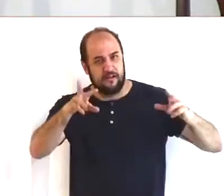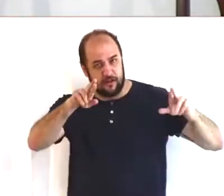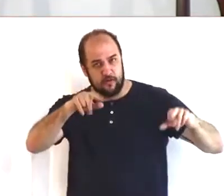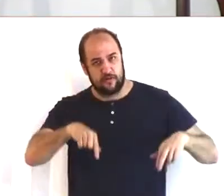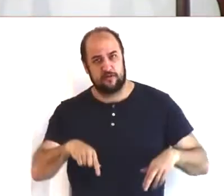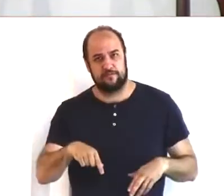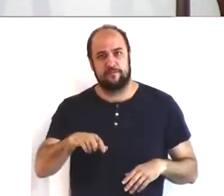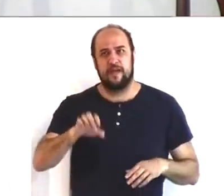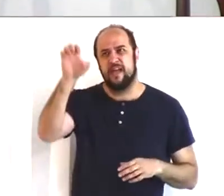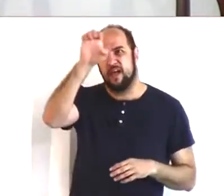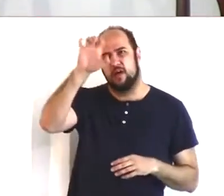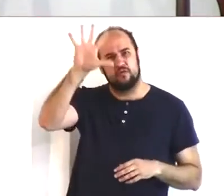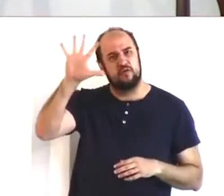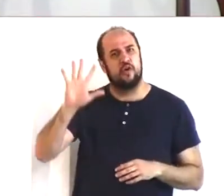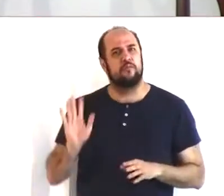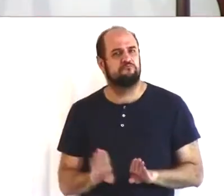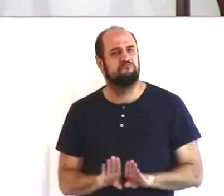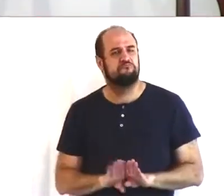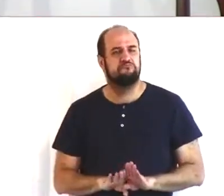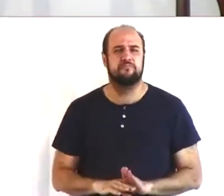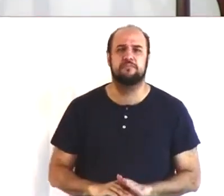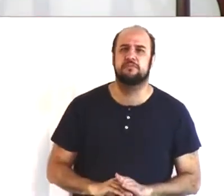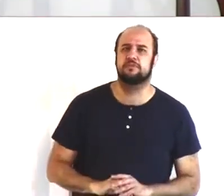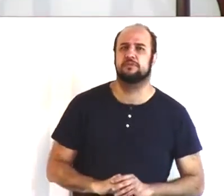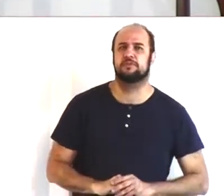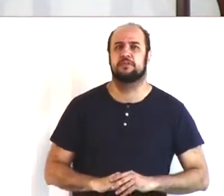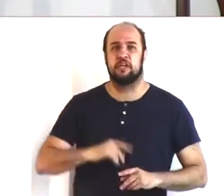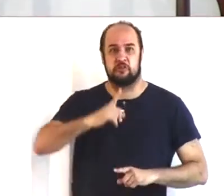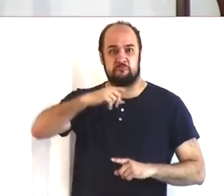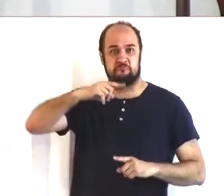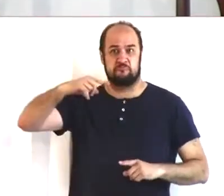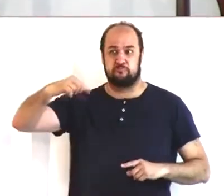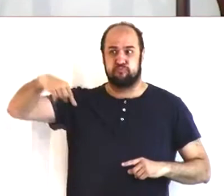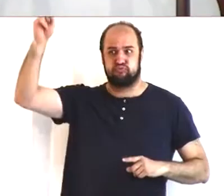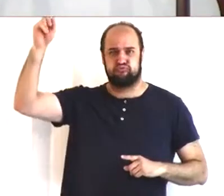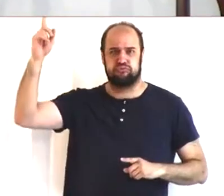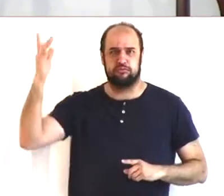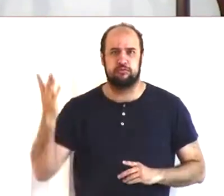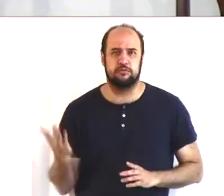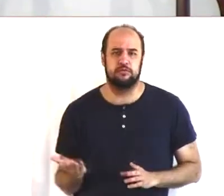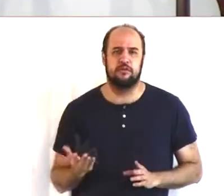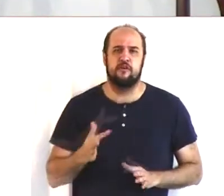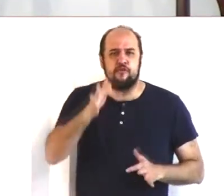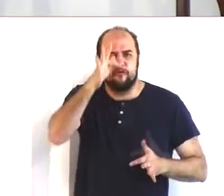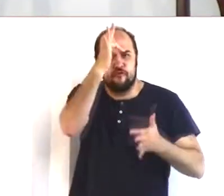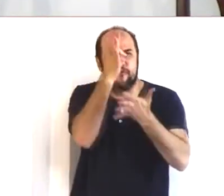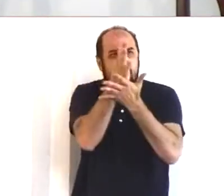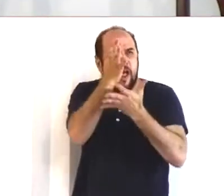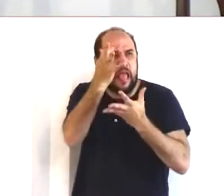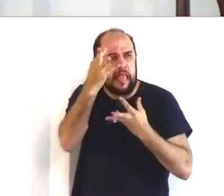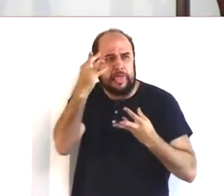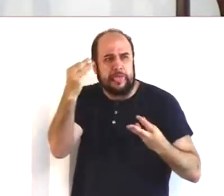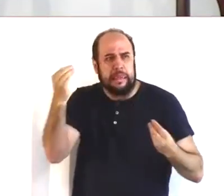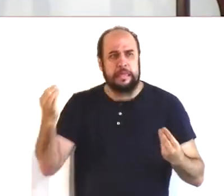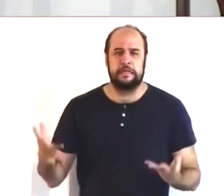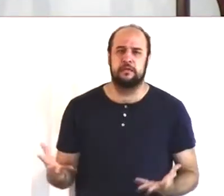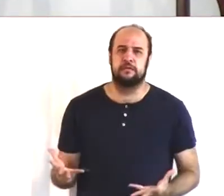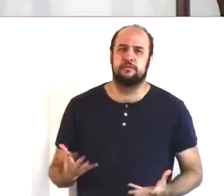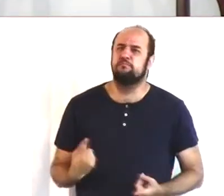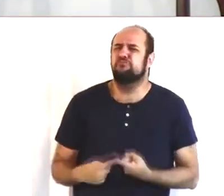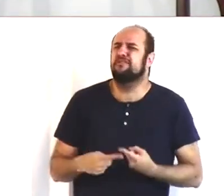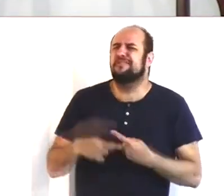na Europa nem se fala, talvez até um índice maior ainda, um esfriamento na fé. O que traz esse esfriamento na